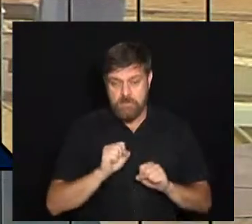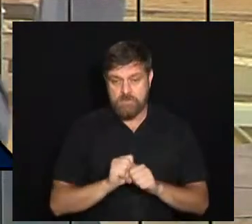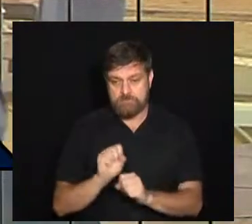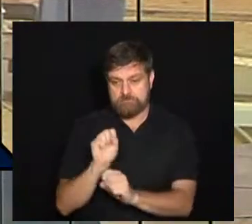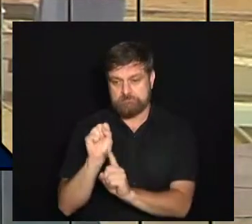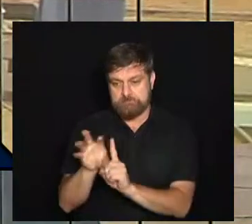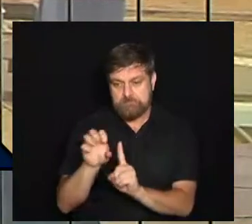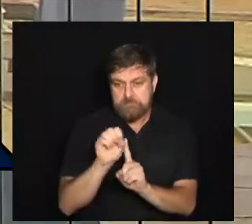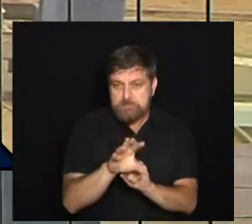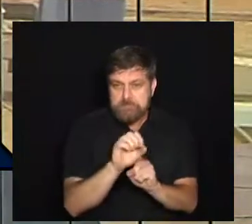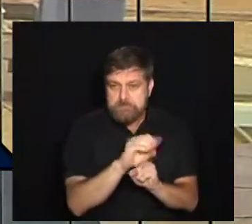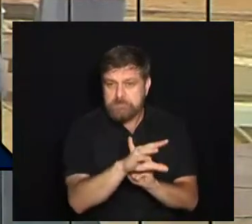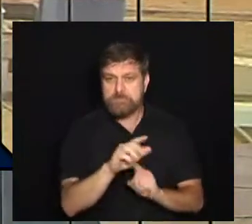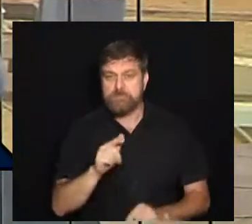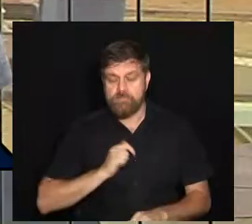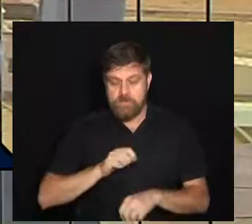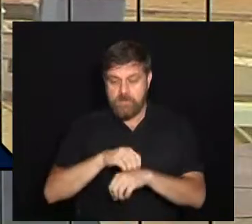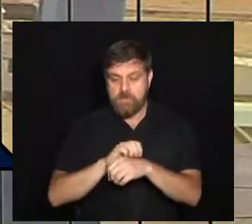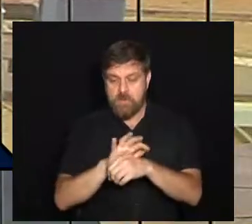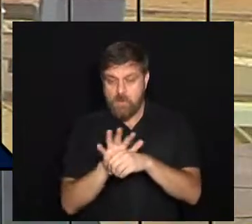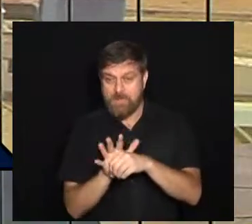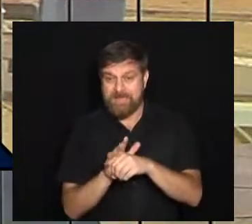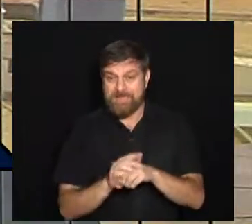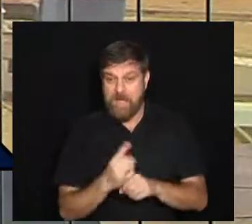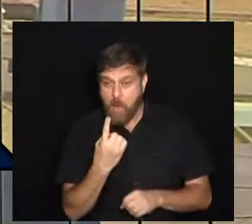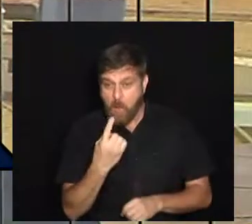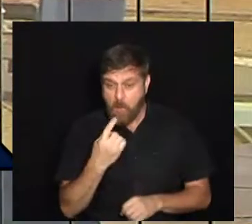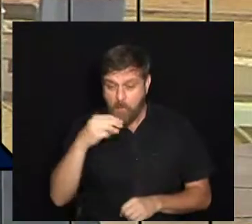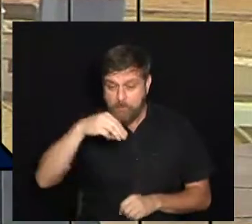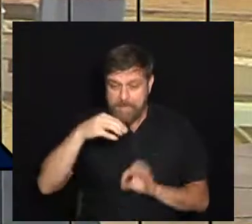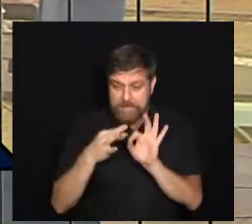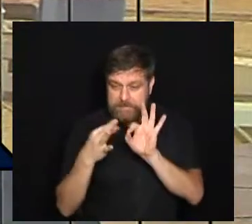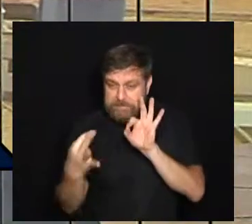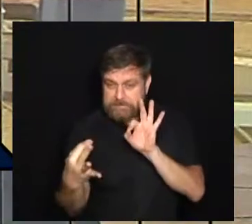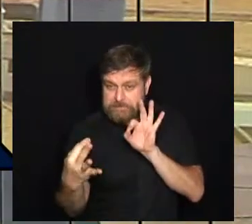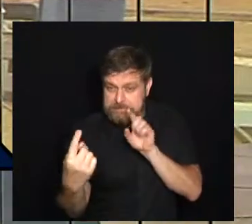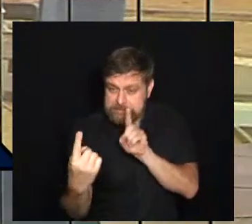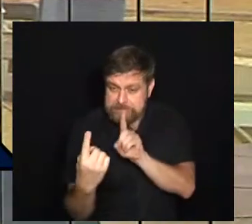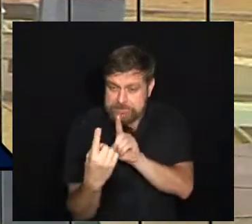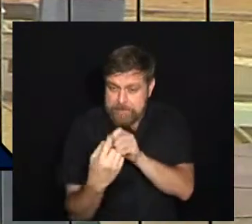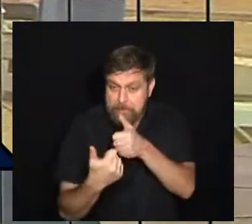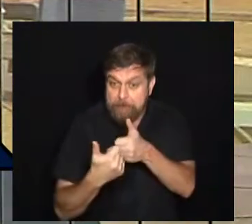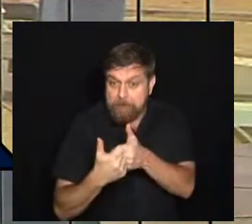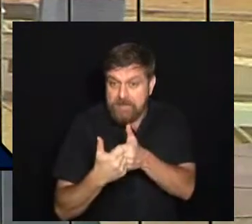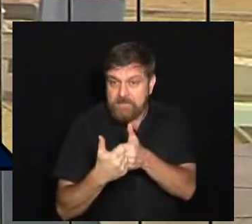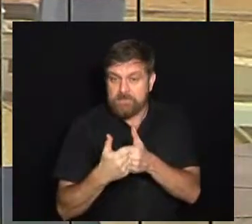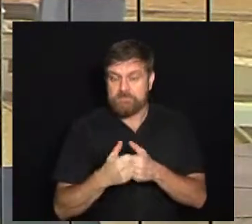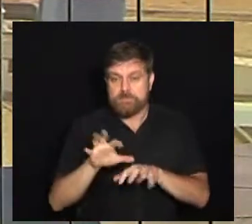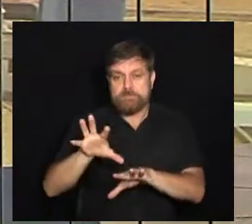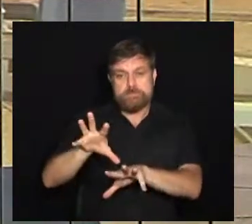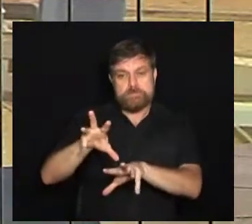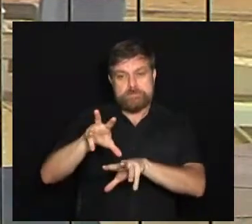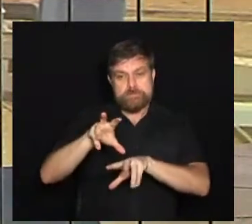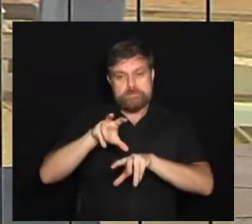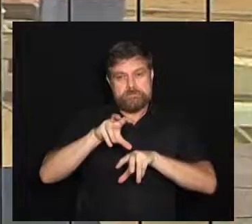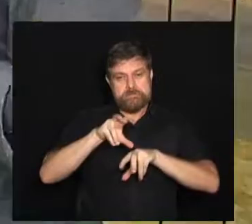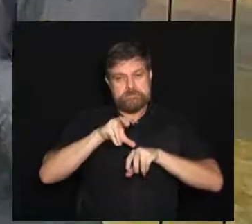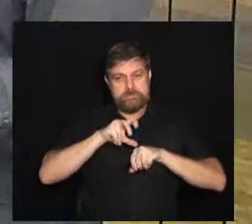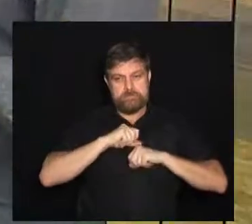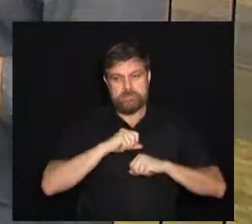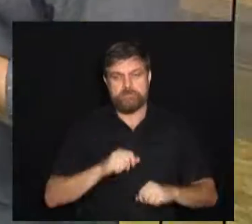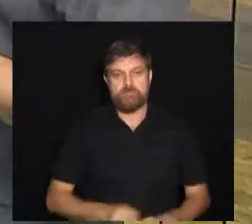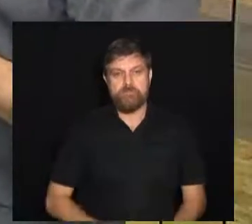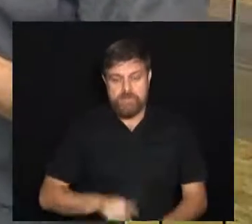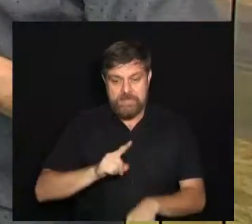podem ter aí alguns coronavírus e se você tiver a menos de um metro você acaba compartilhando das gotículas que outras pessoas